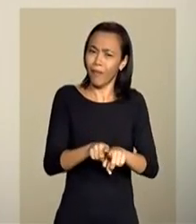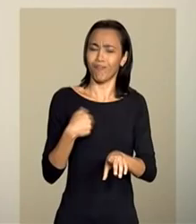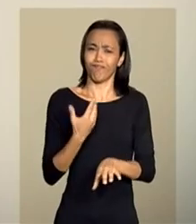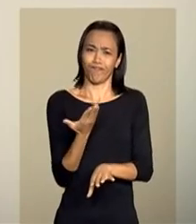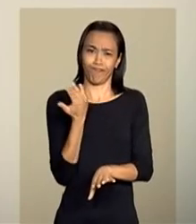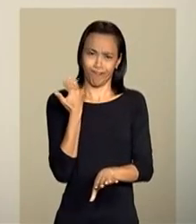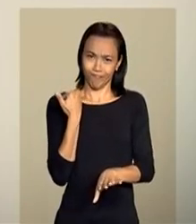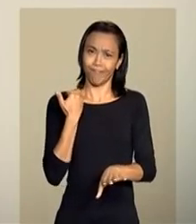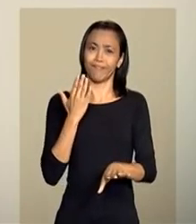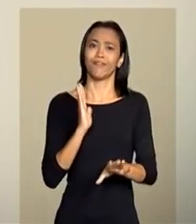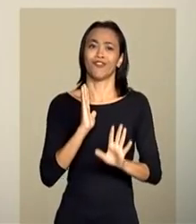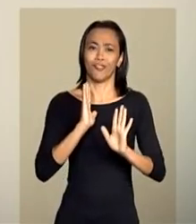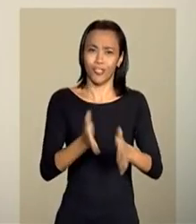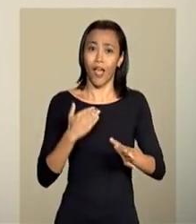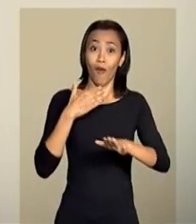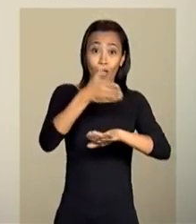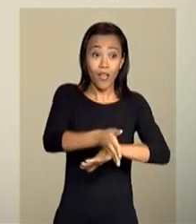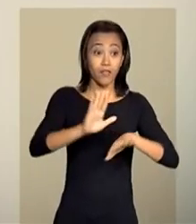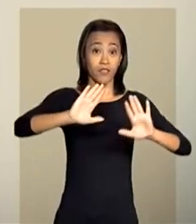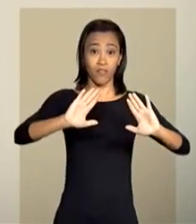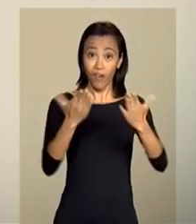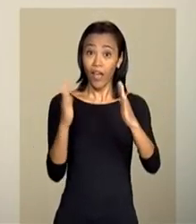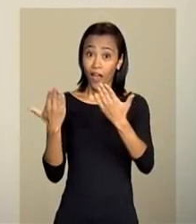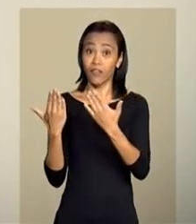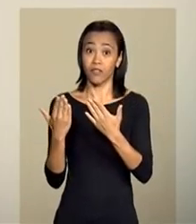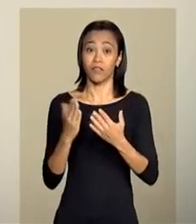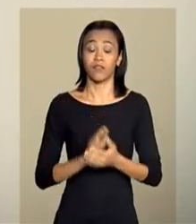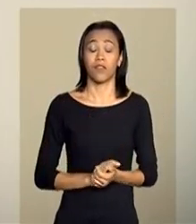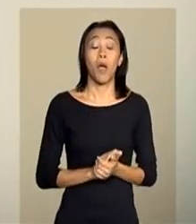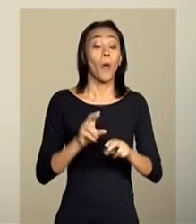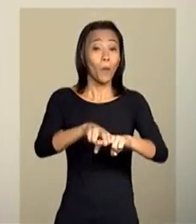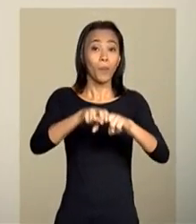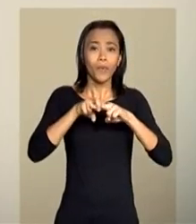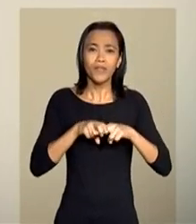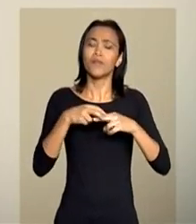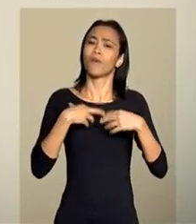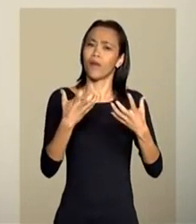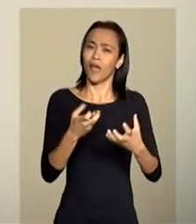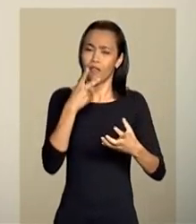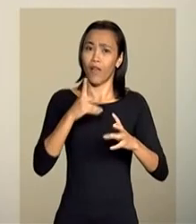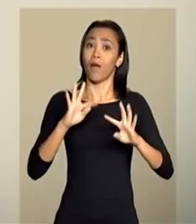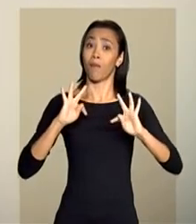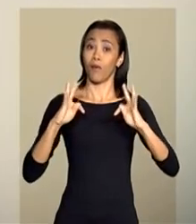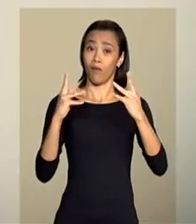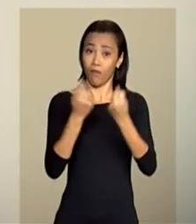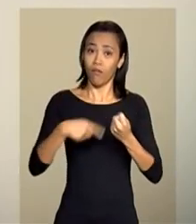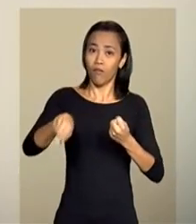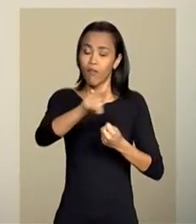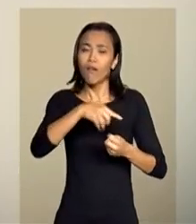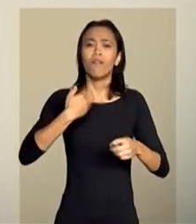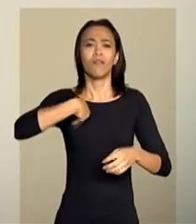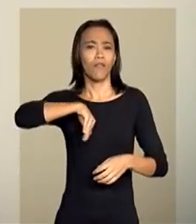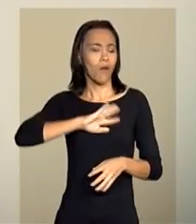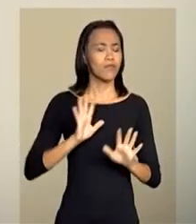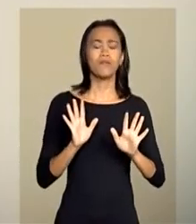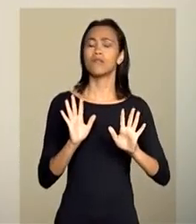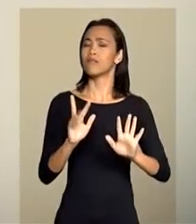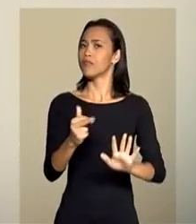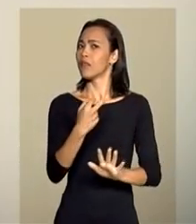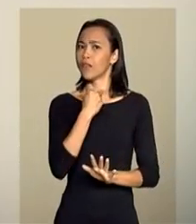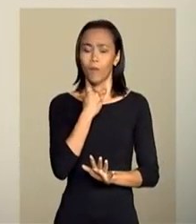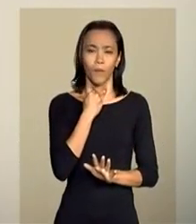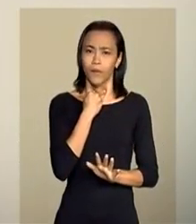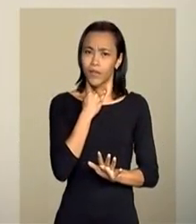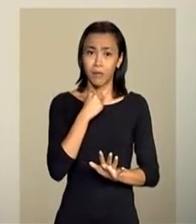fui nessas festas nessas folias por isso eu quero dizer para todo mundo que nós não podemos